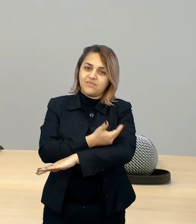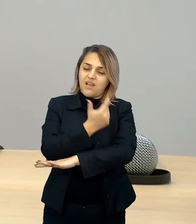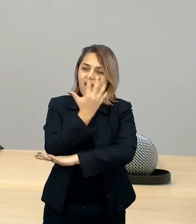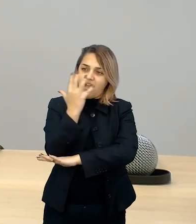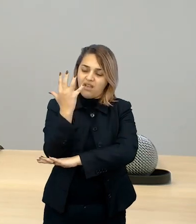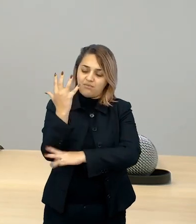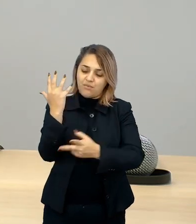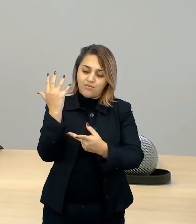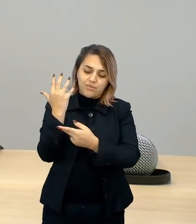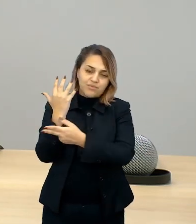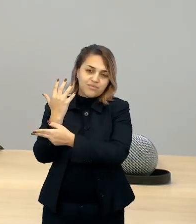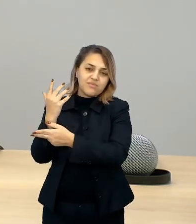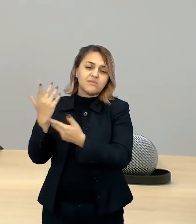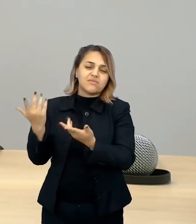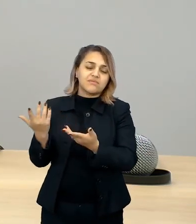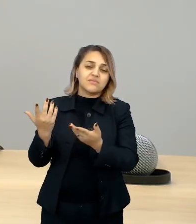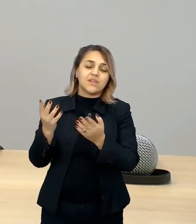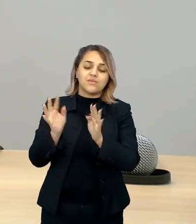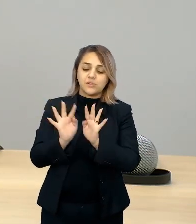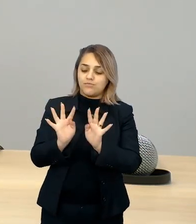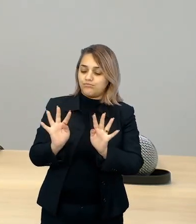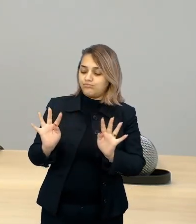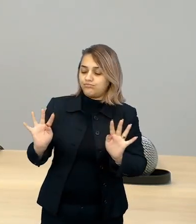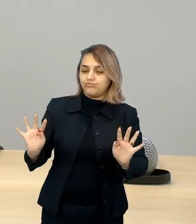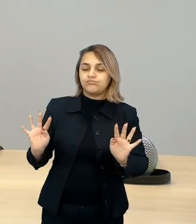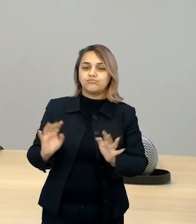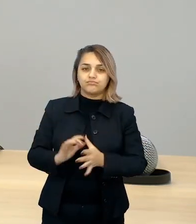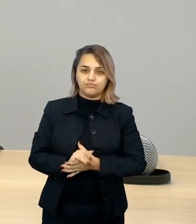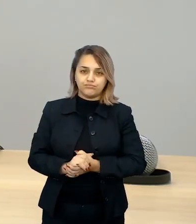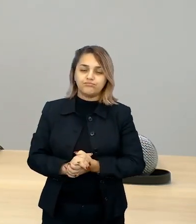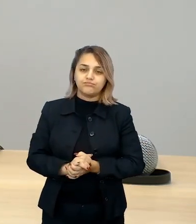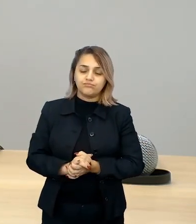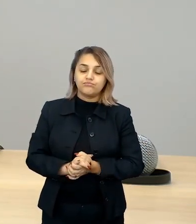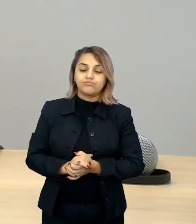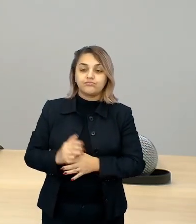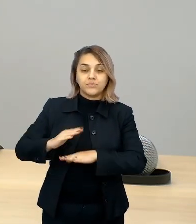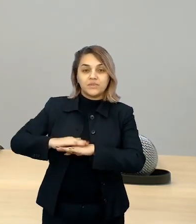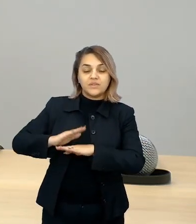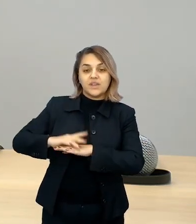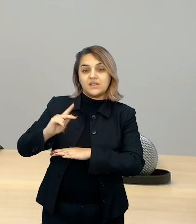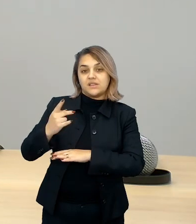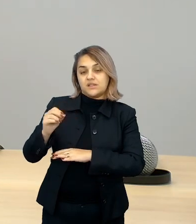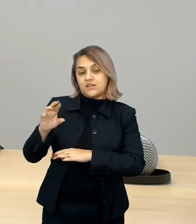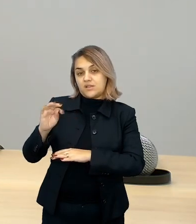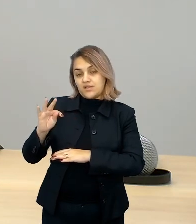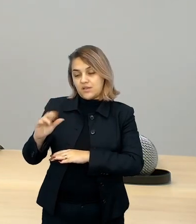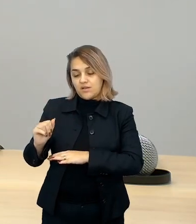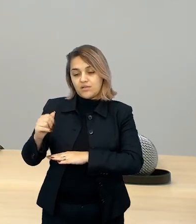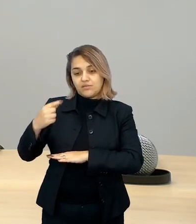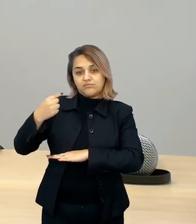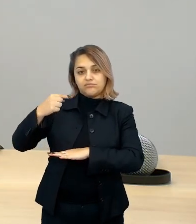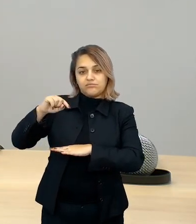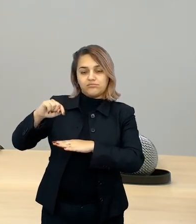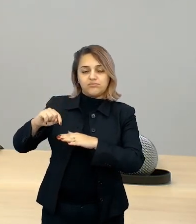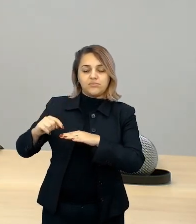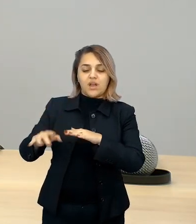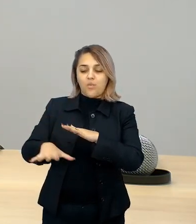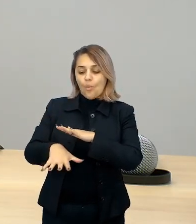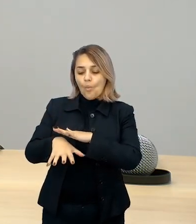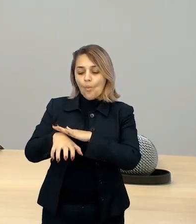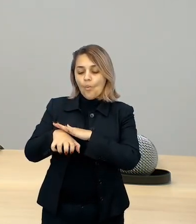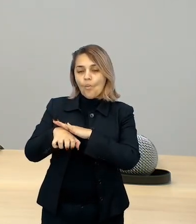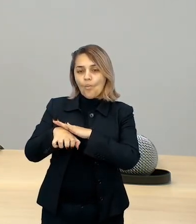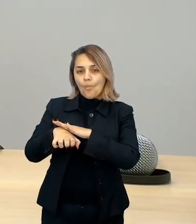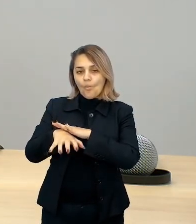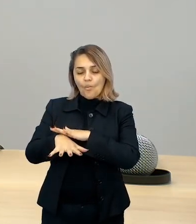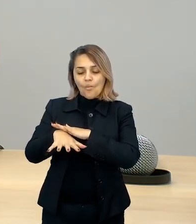cobre ali em volta da sua horta, não embaixo das raízes, embaixo das plantas, senão abafa muito, cria fungo,